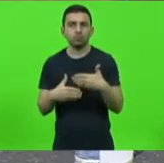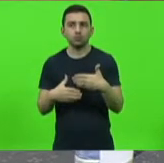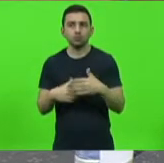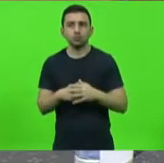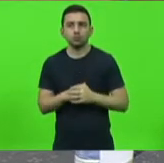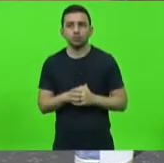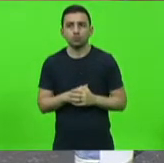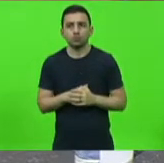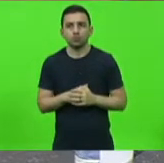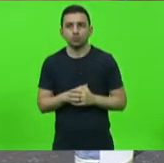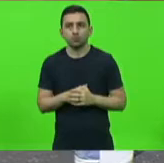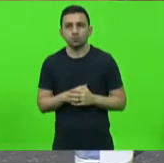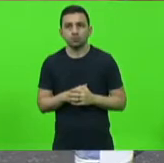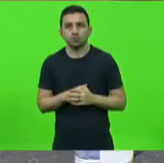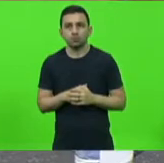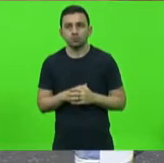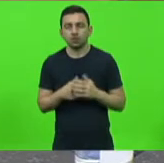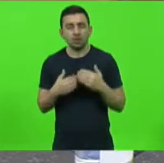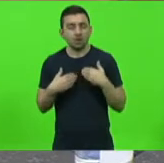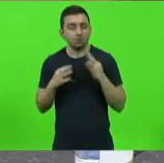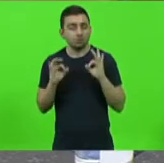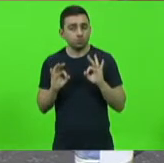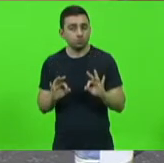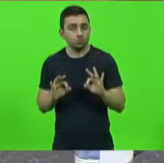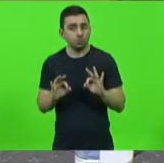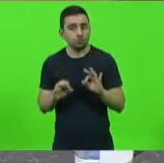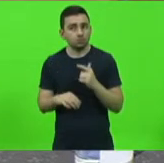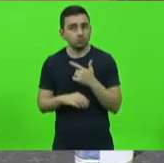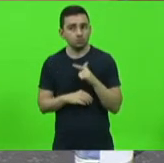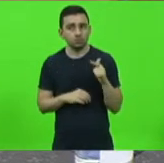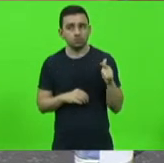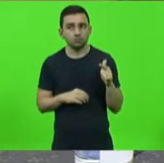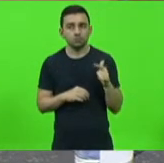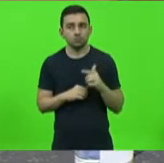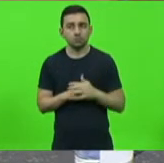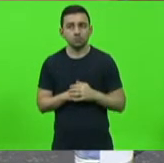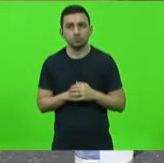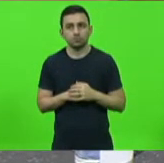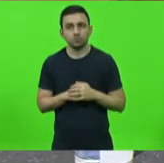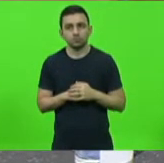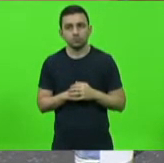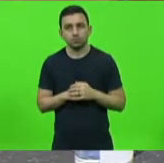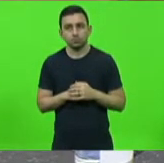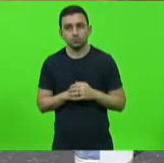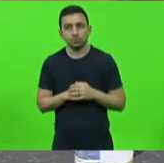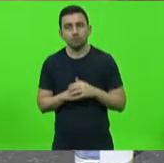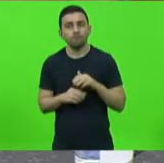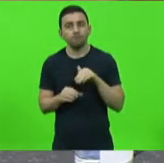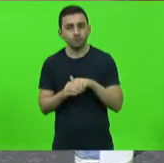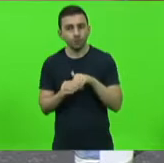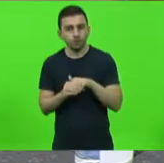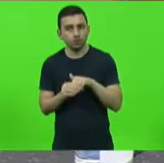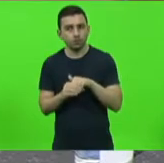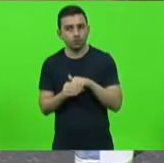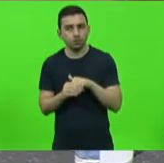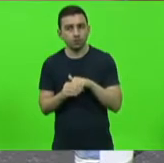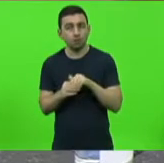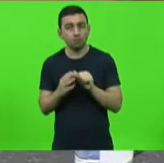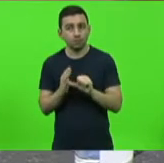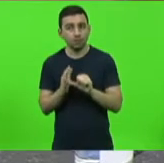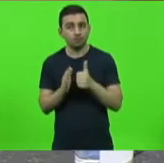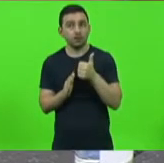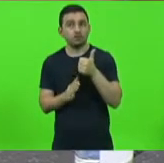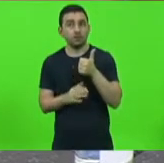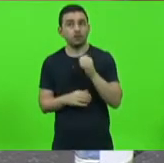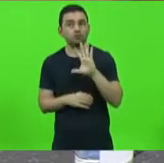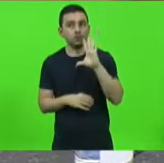Não tenho certeza dos votos que estão sendo... É a primeira vez que isso